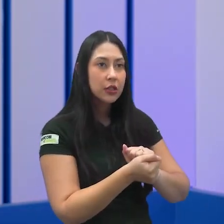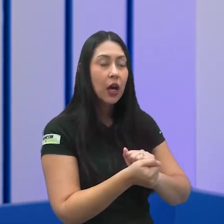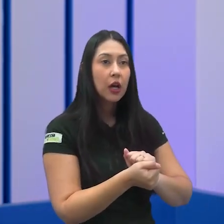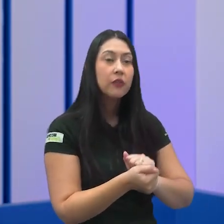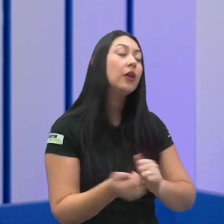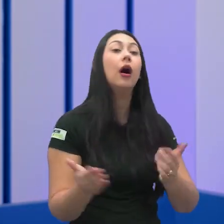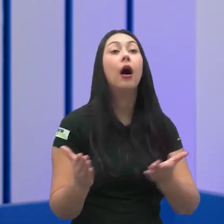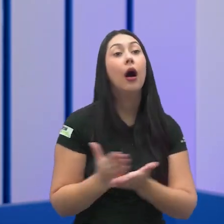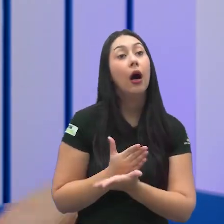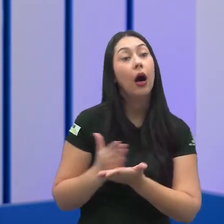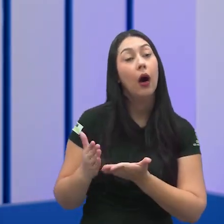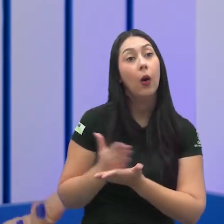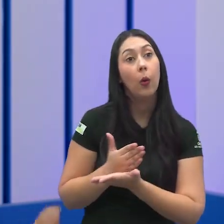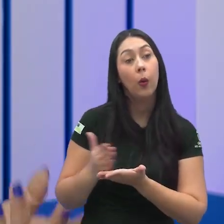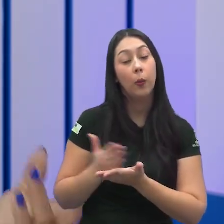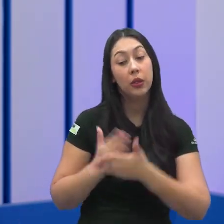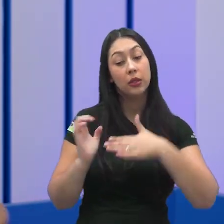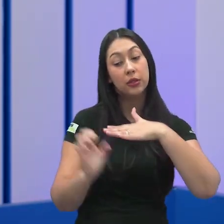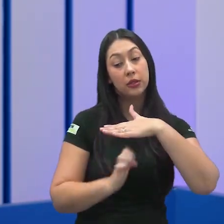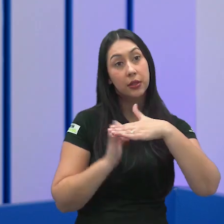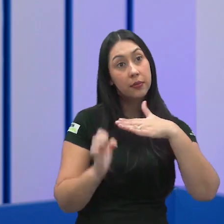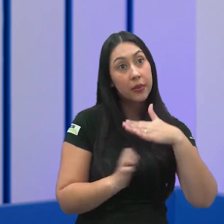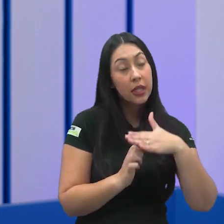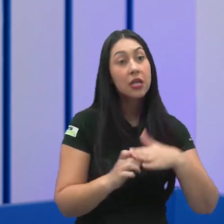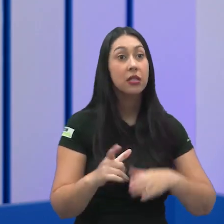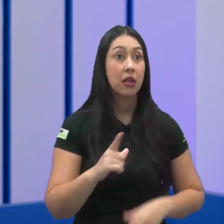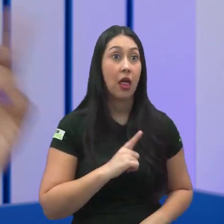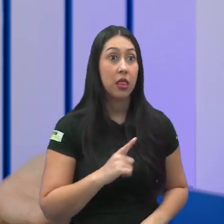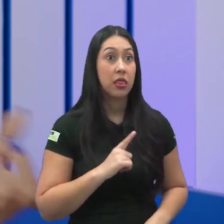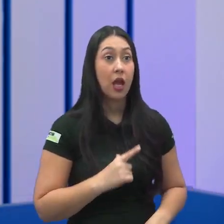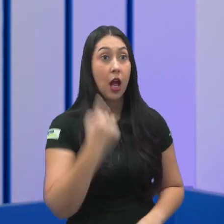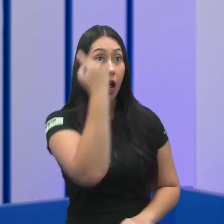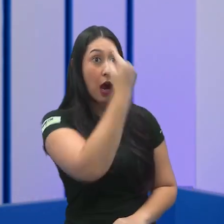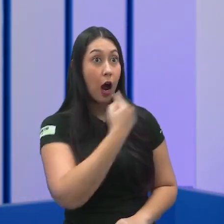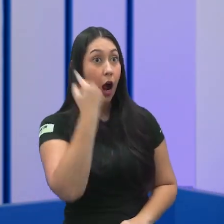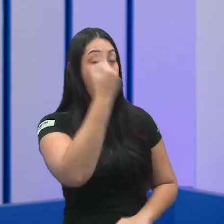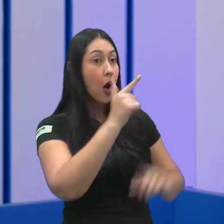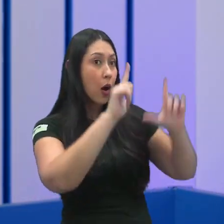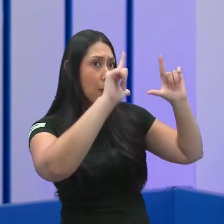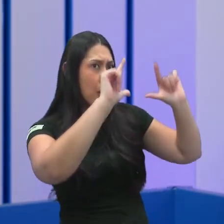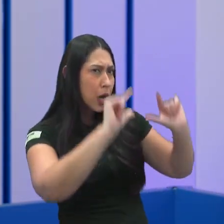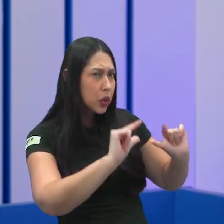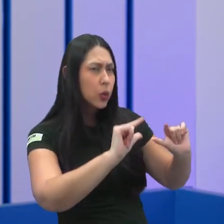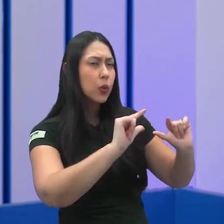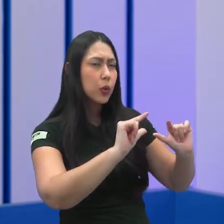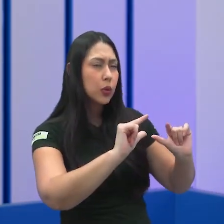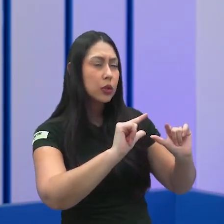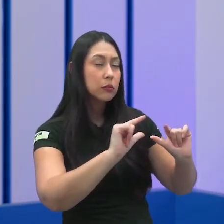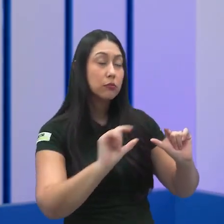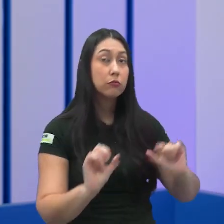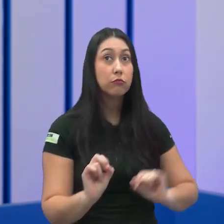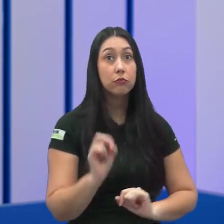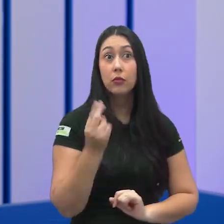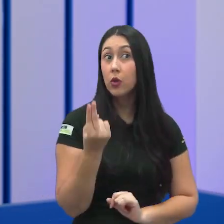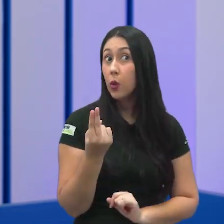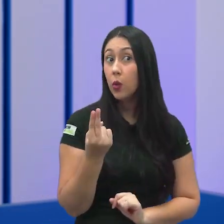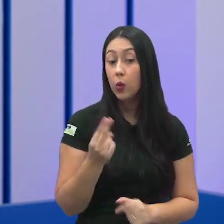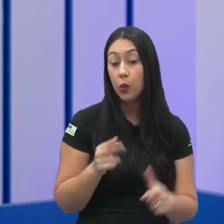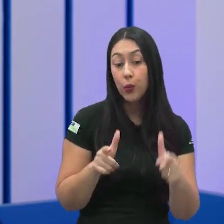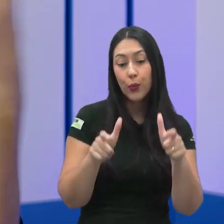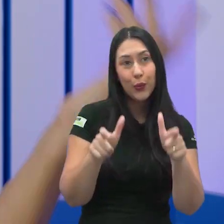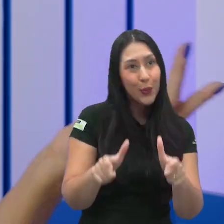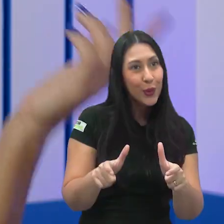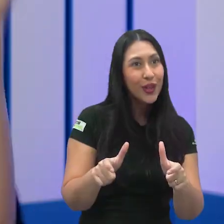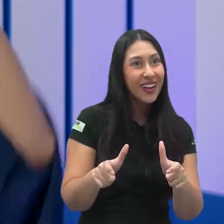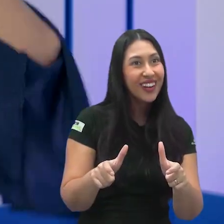adaptável, né? Existem aí algumas empresas hoje que diminuiu a jornada, né? Ou que tenha